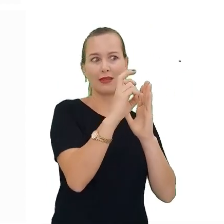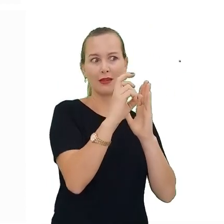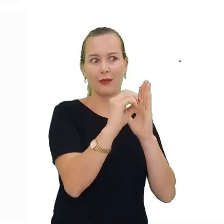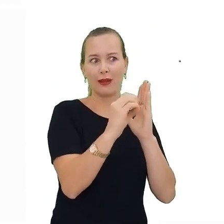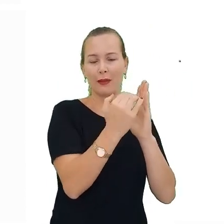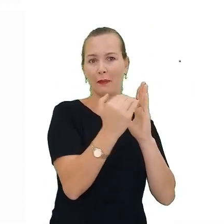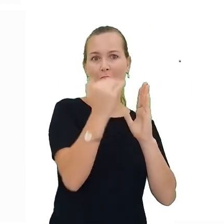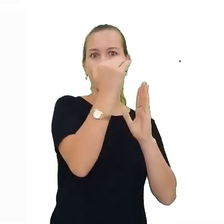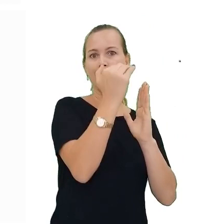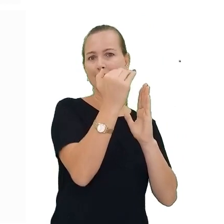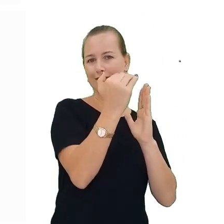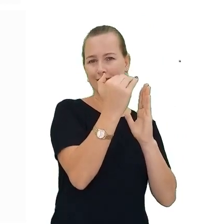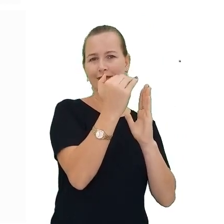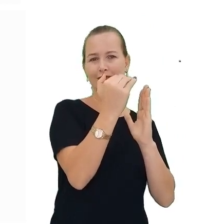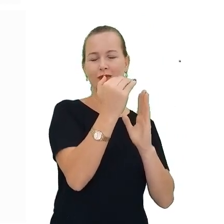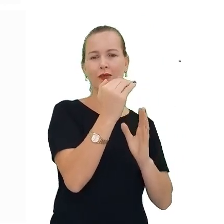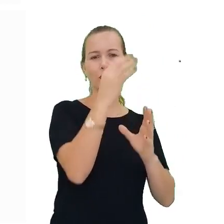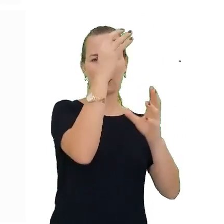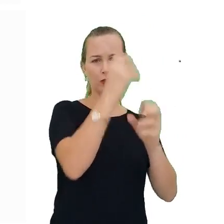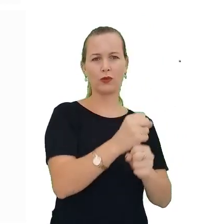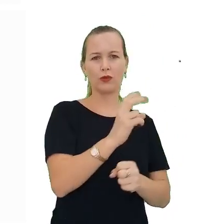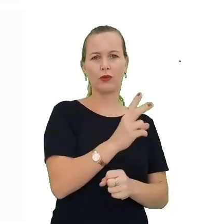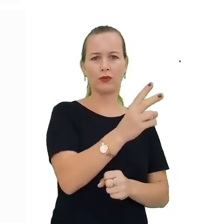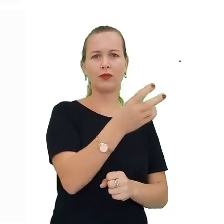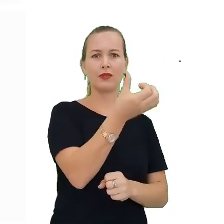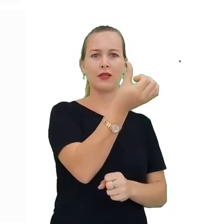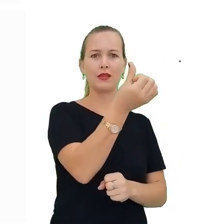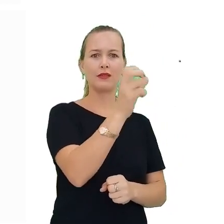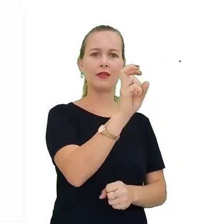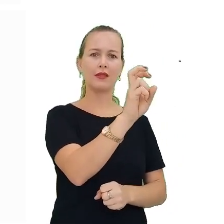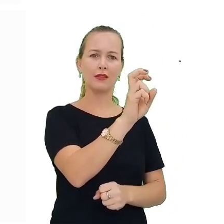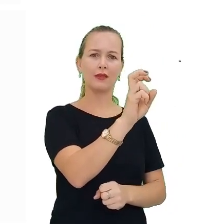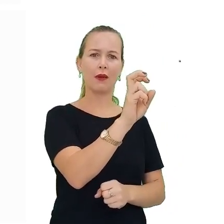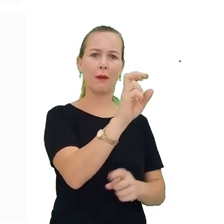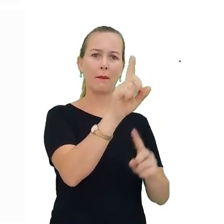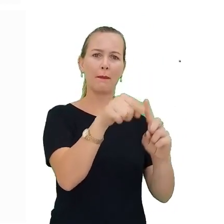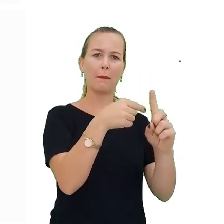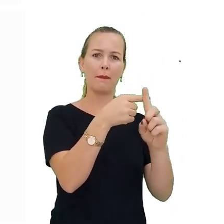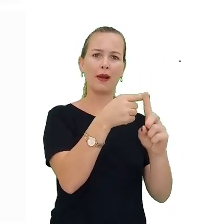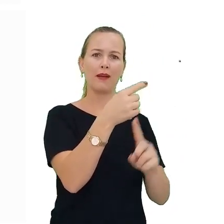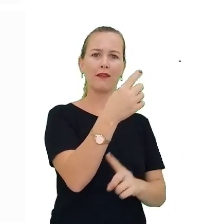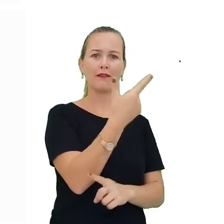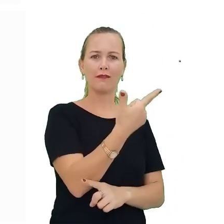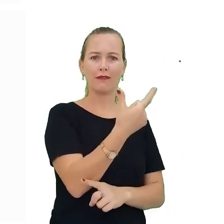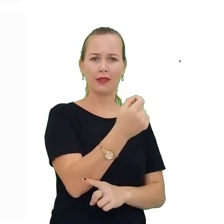se tinha. Continuando a soma, 65 mais 20,